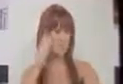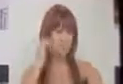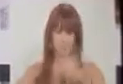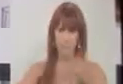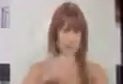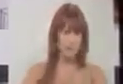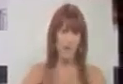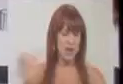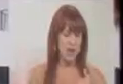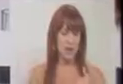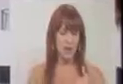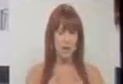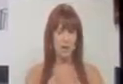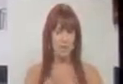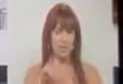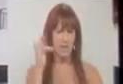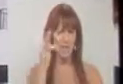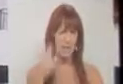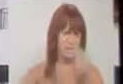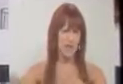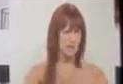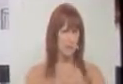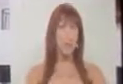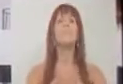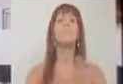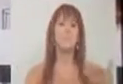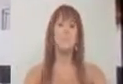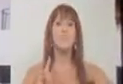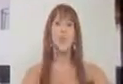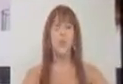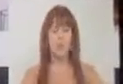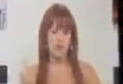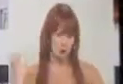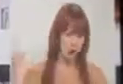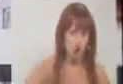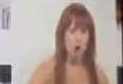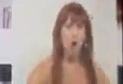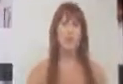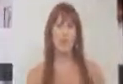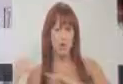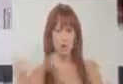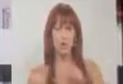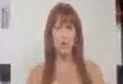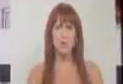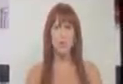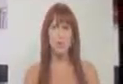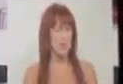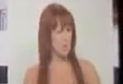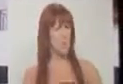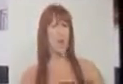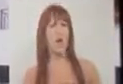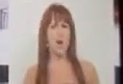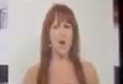curso e que acaba com um número superior a 1000 freguesias. E o que esta imposição de discussão quase